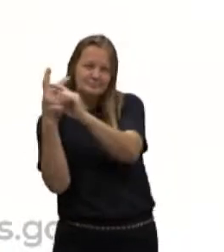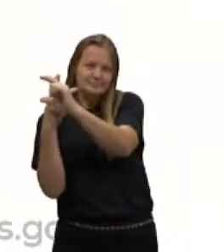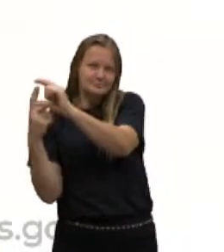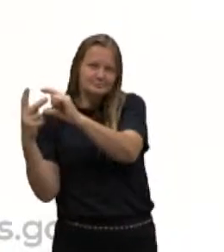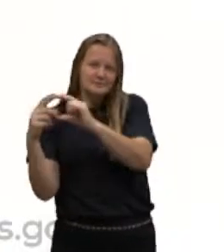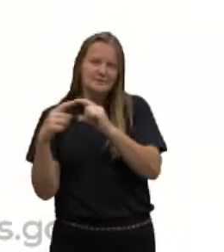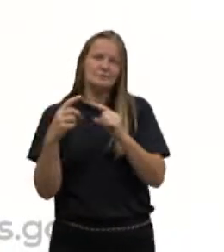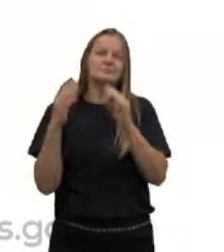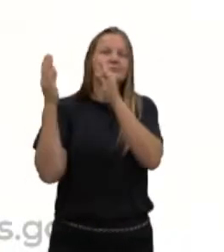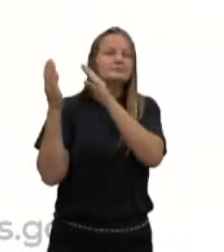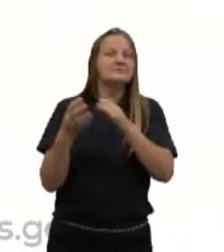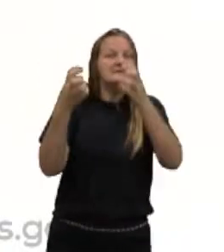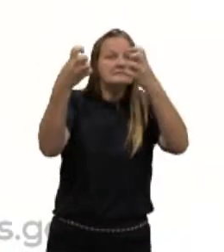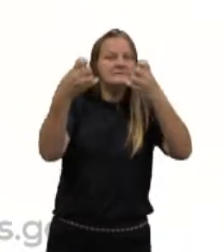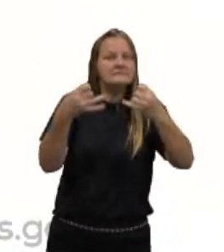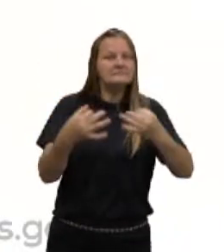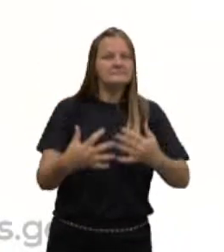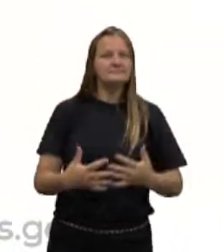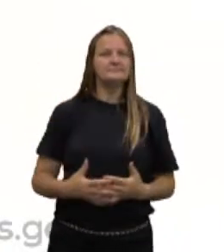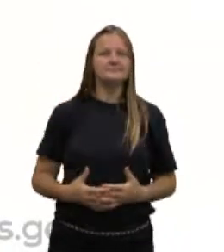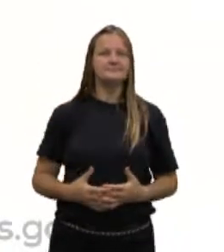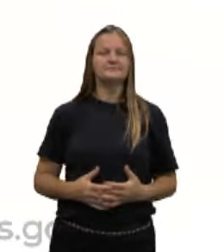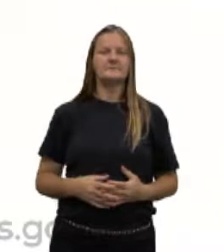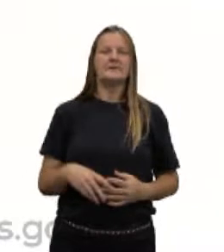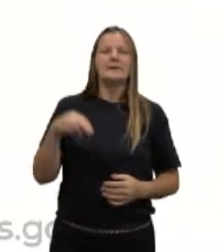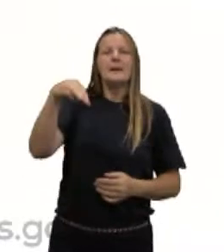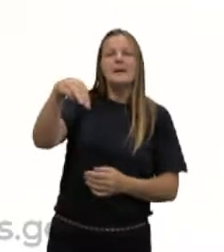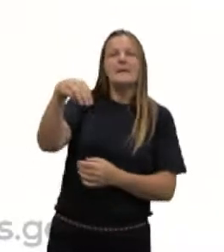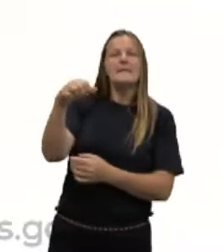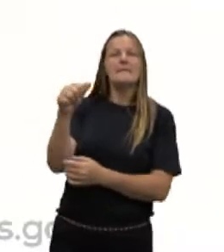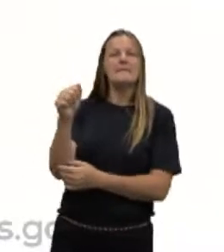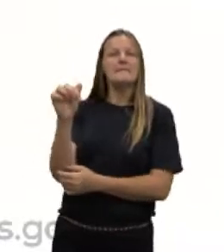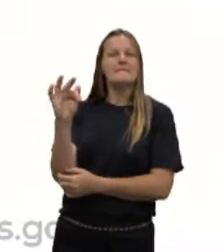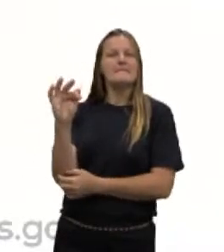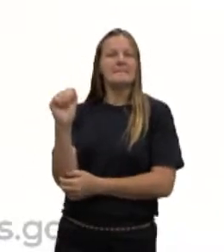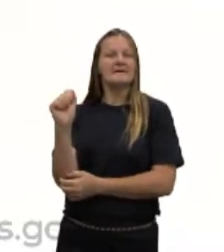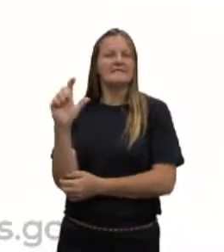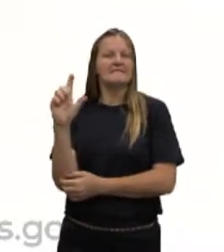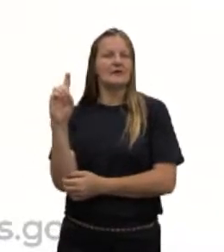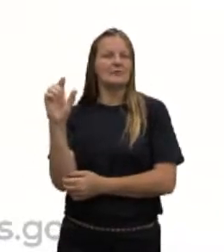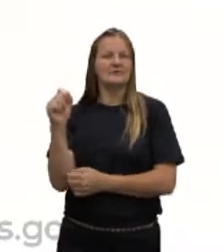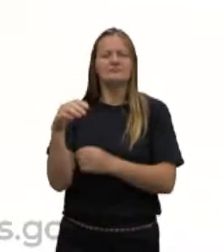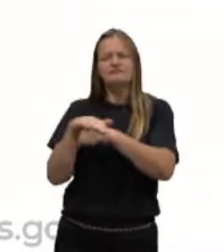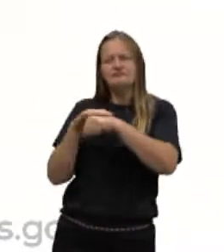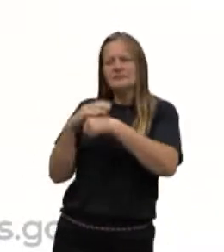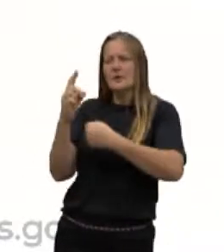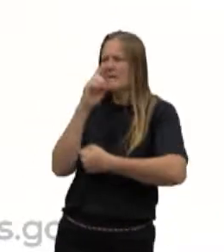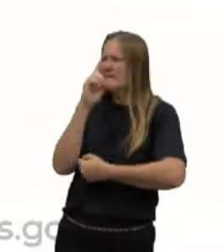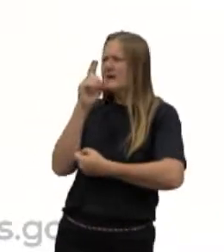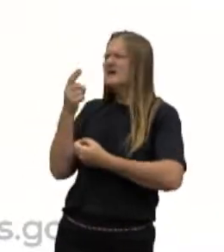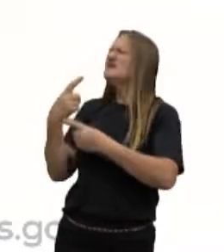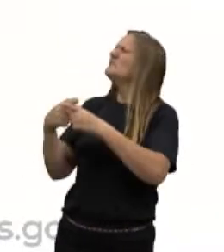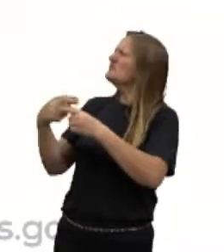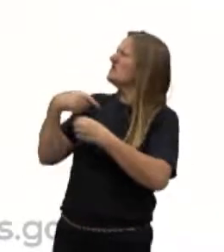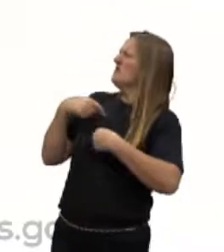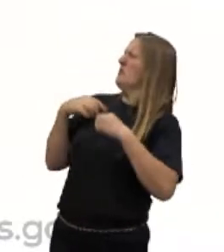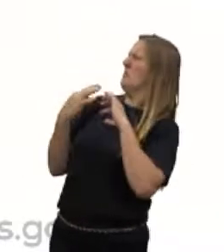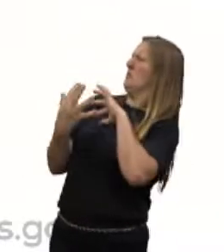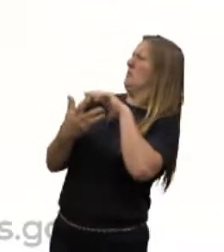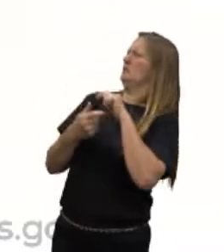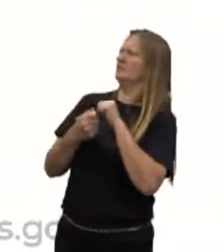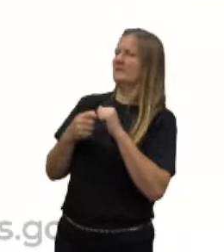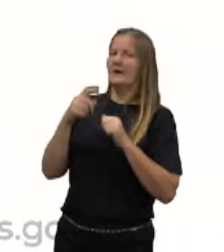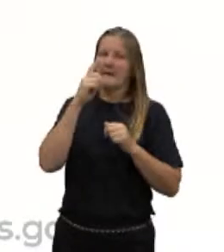tá? Ali diz assim: a Mafalda vai conversar com a mãe e ela fala: mãe, para que a gente está no mundo? E a